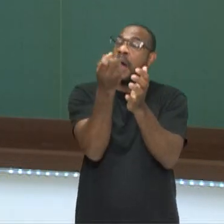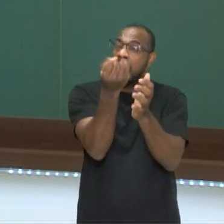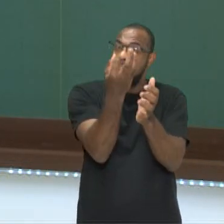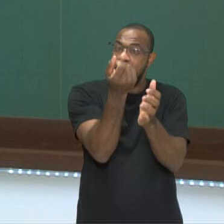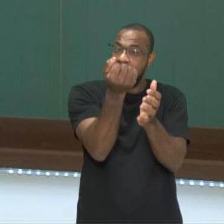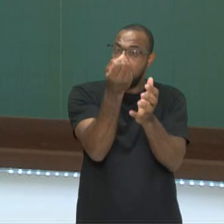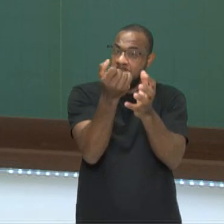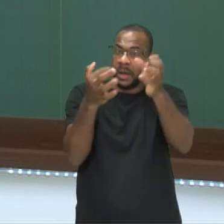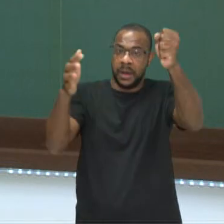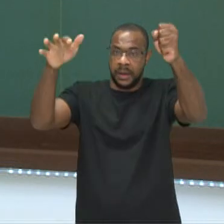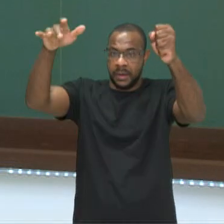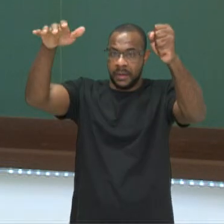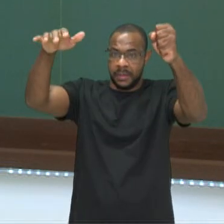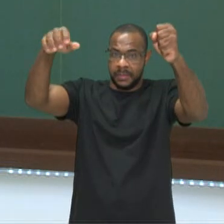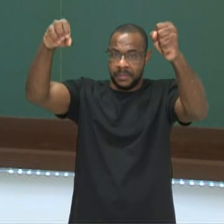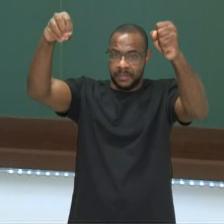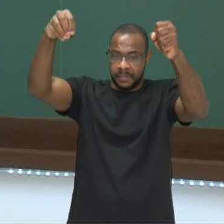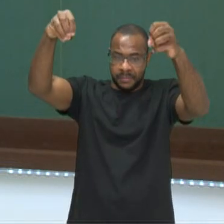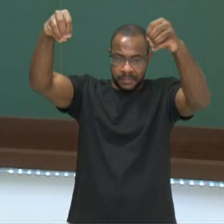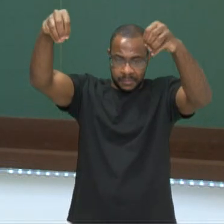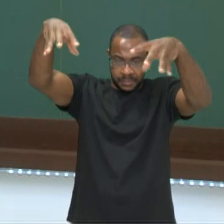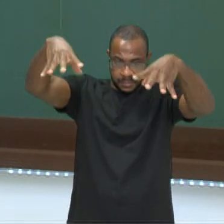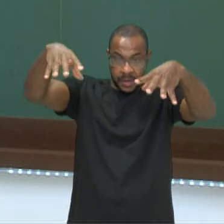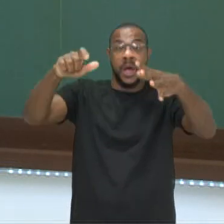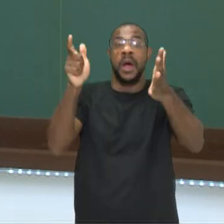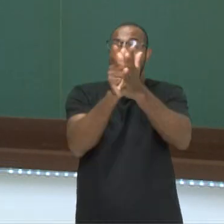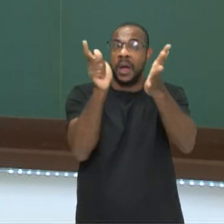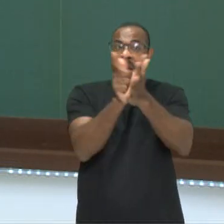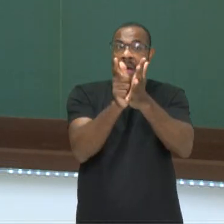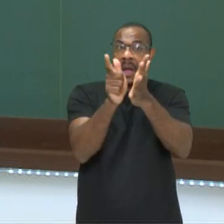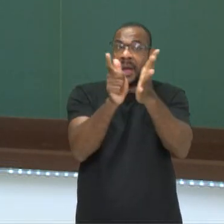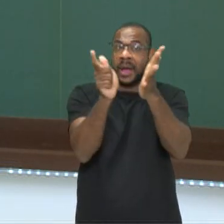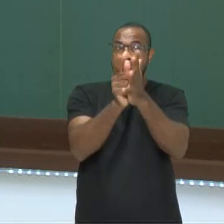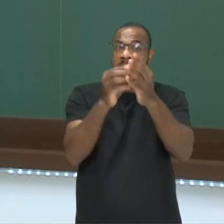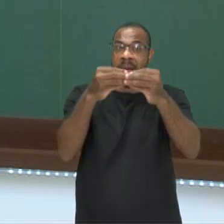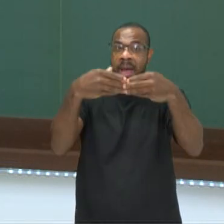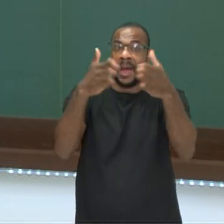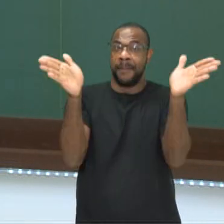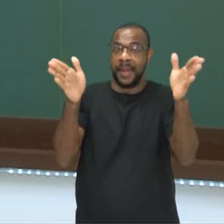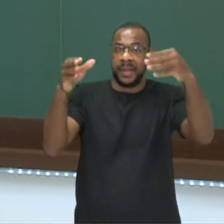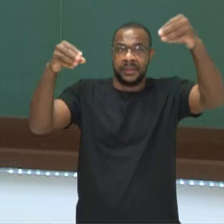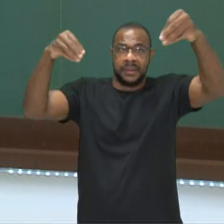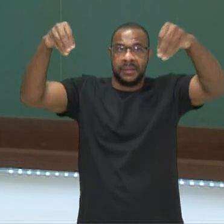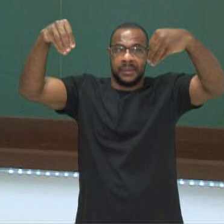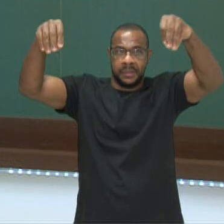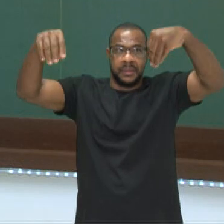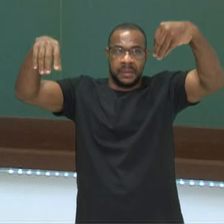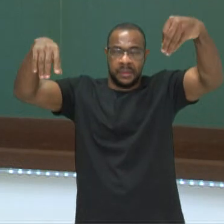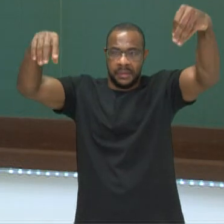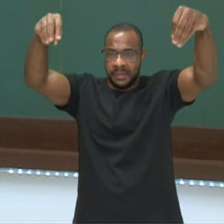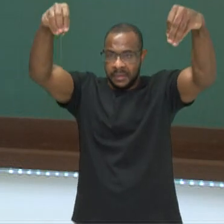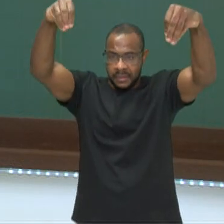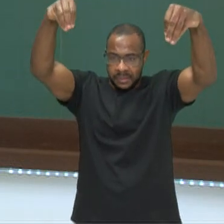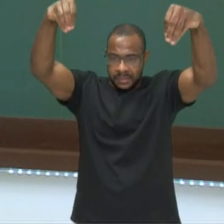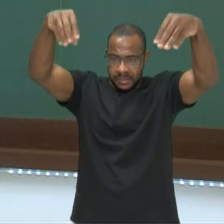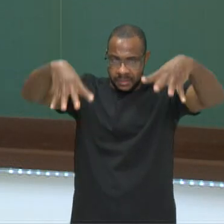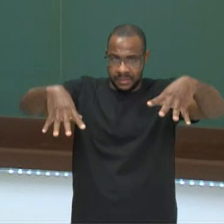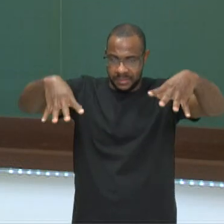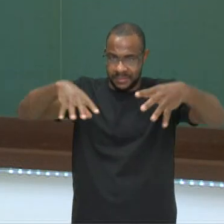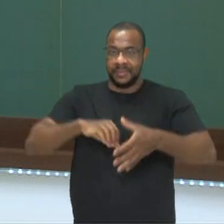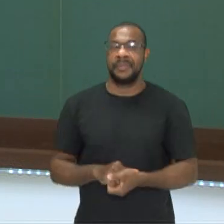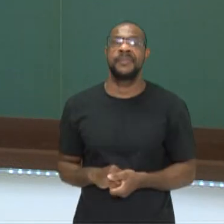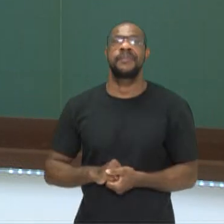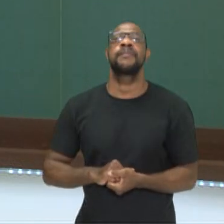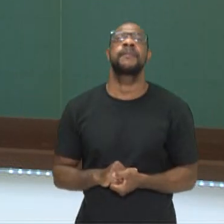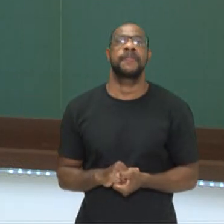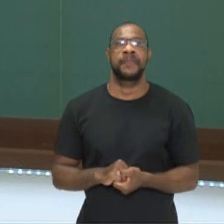amassada? É um bom desafio, hein? Aceita? Olha lá, eu quero ver, hein? O que vimos nessa aula,